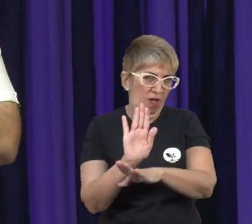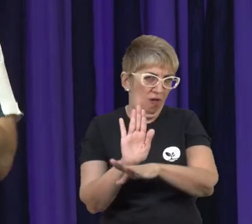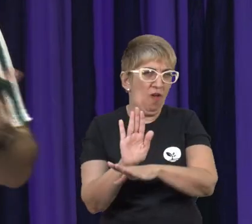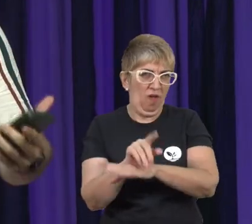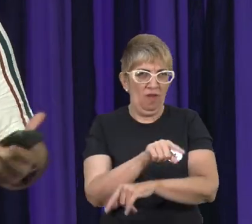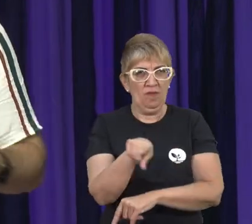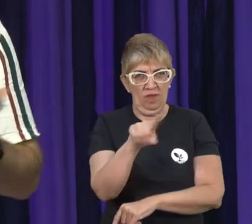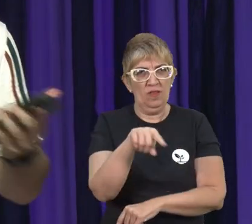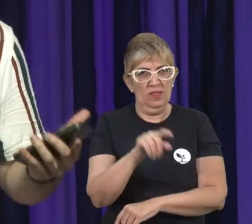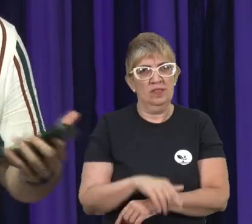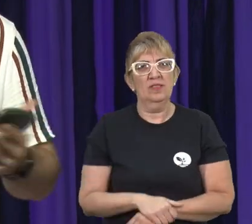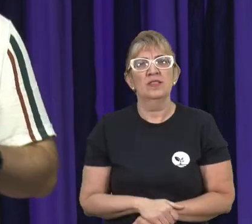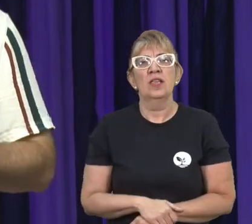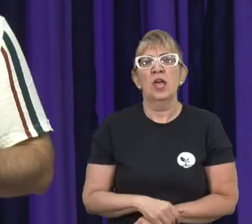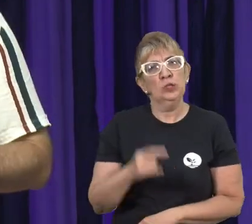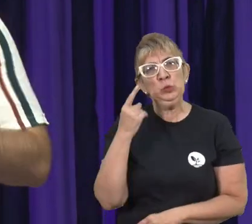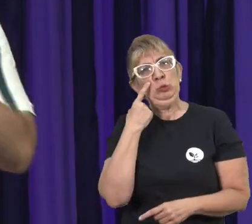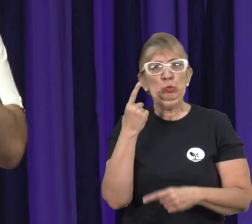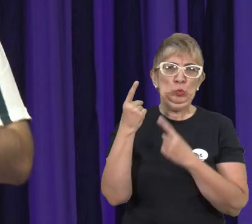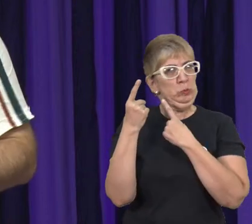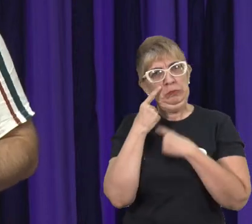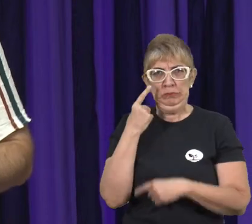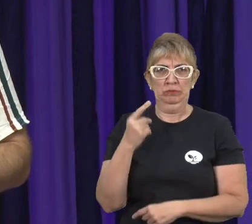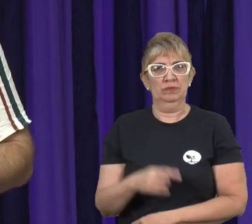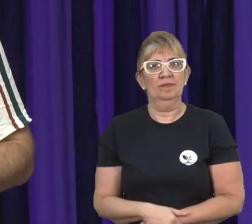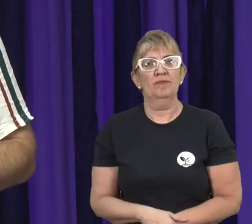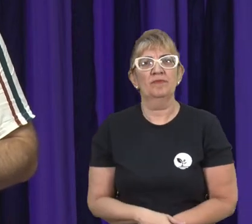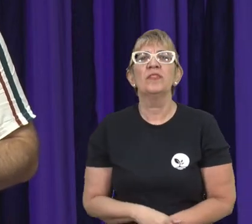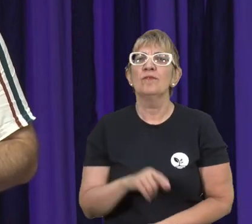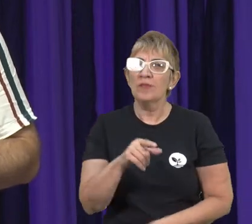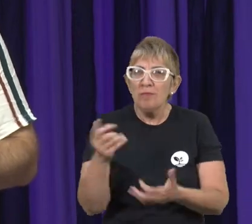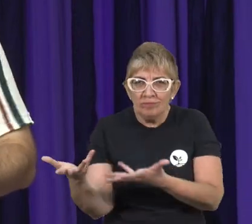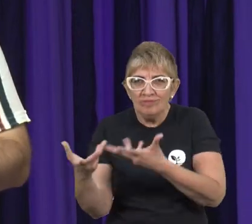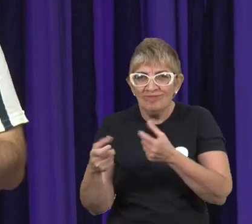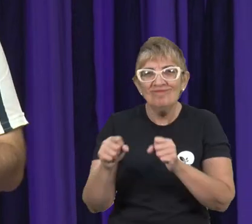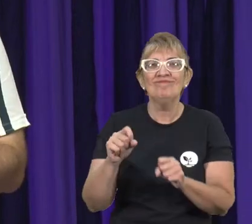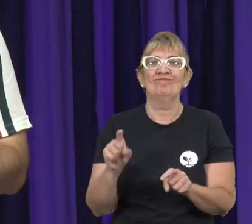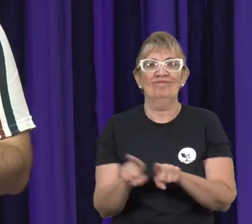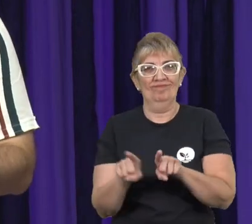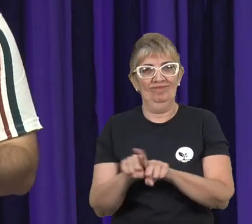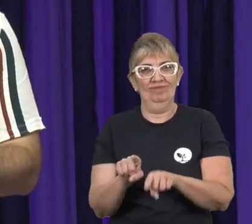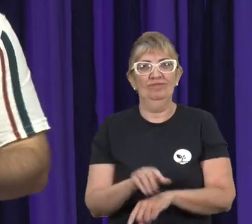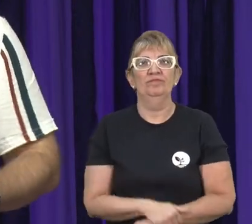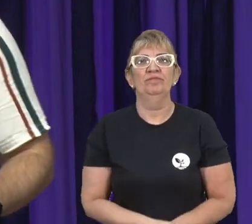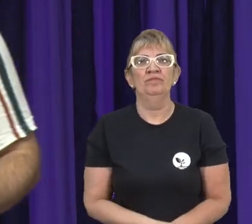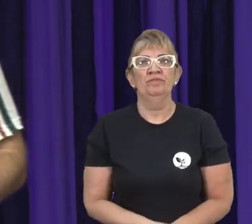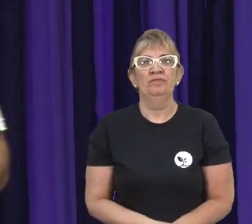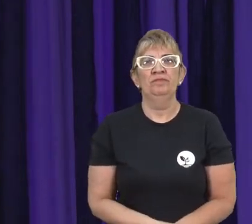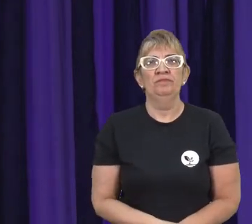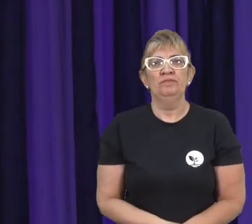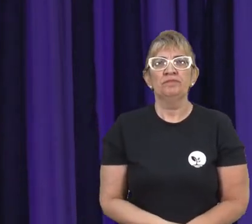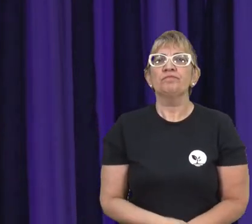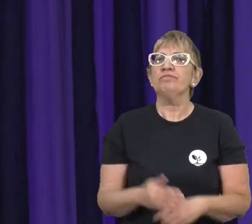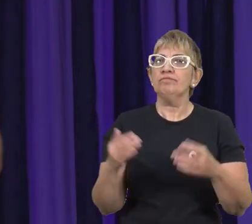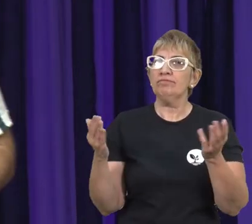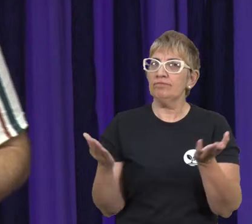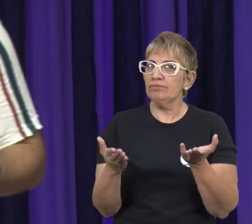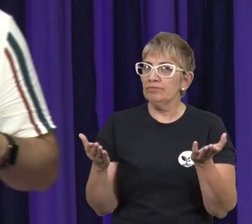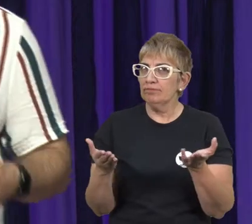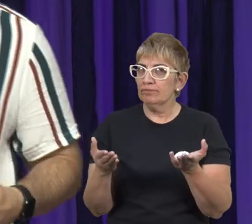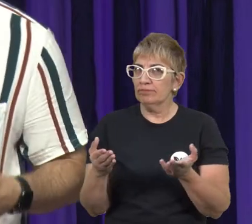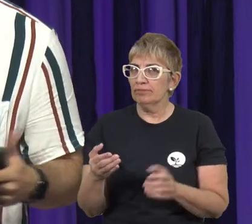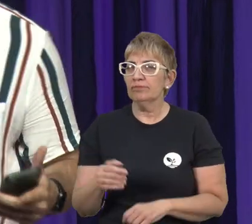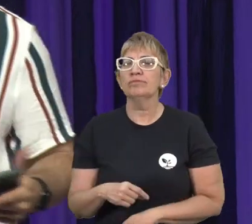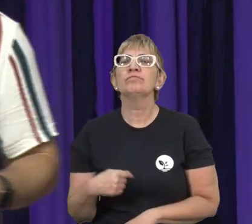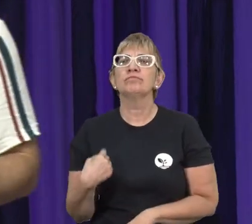e também tirar eventuais dúvidas sobre a nossa igreja. Então seja muito bem-vindo nessa manhã. Nós estamos